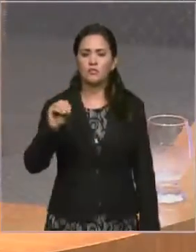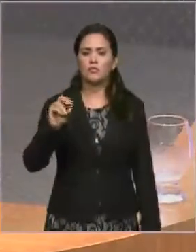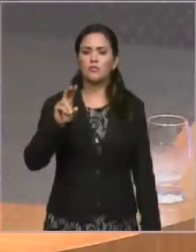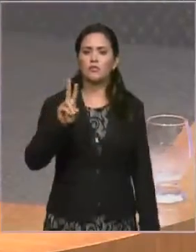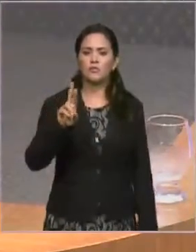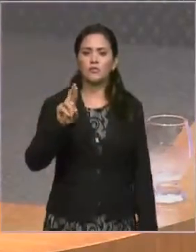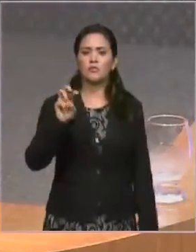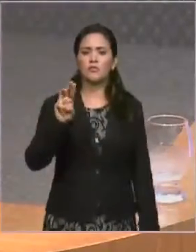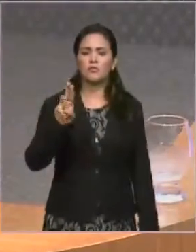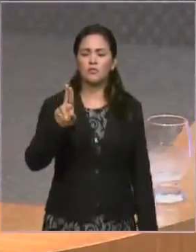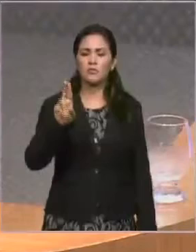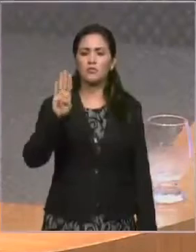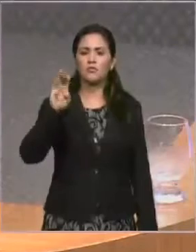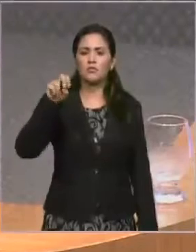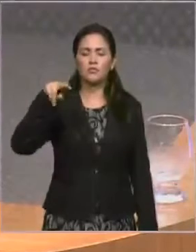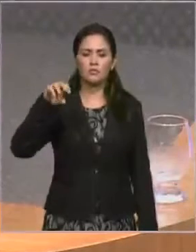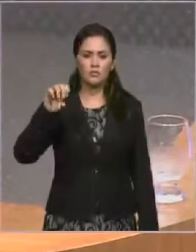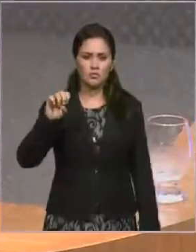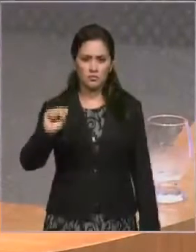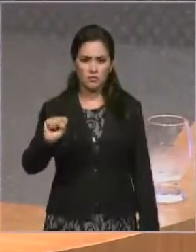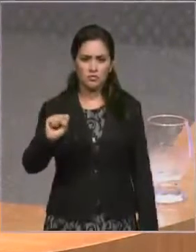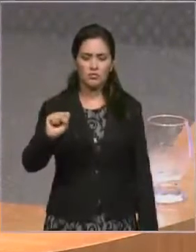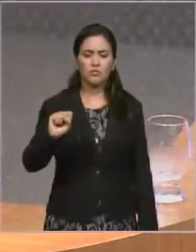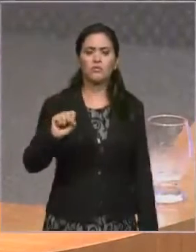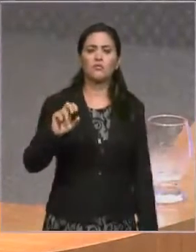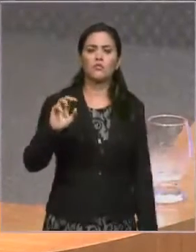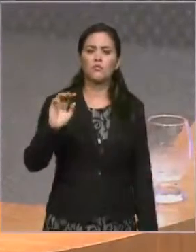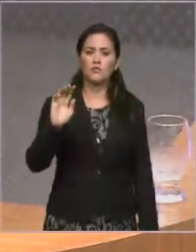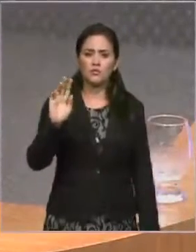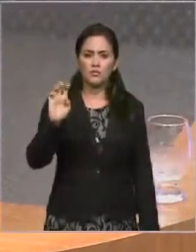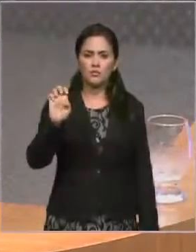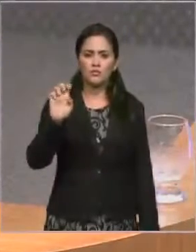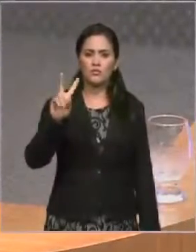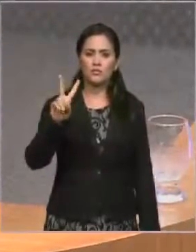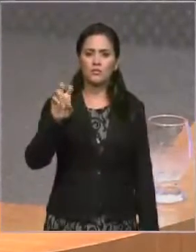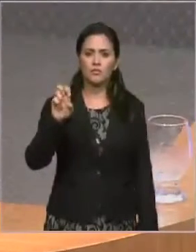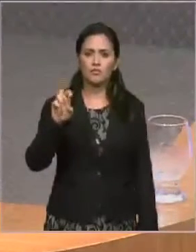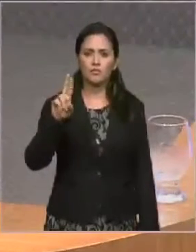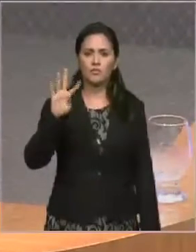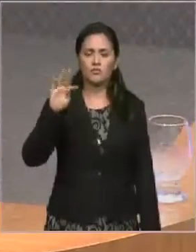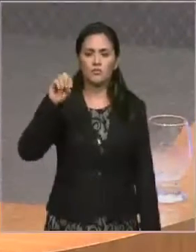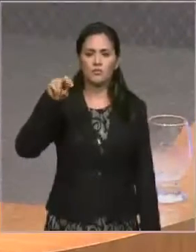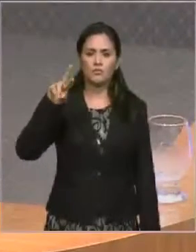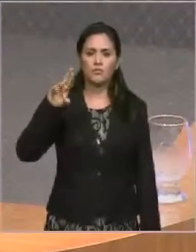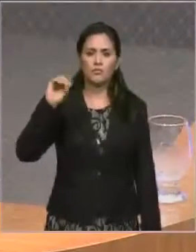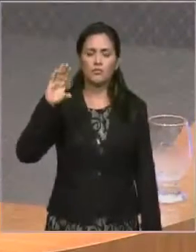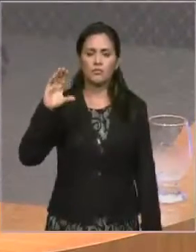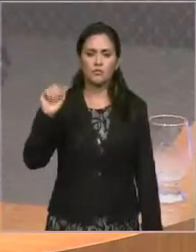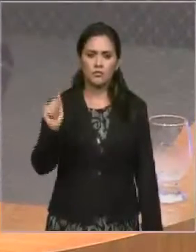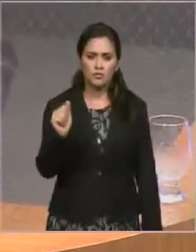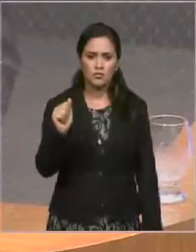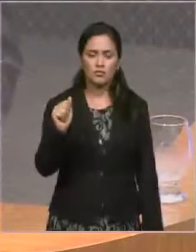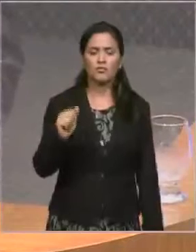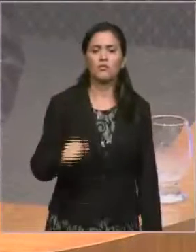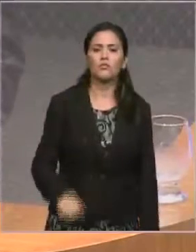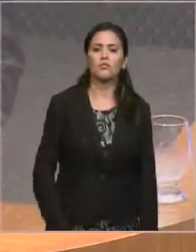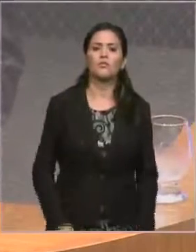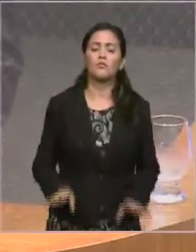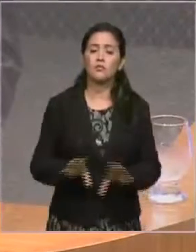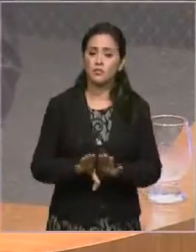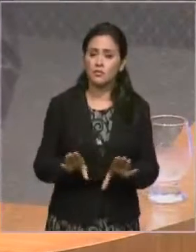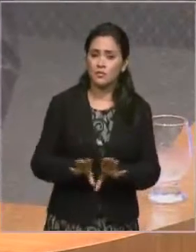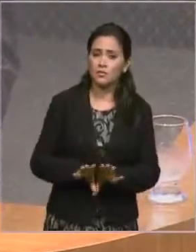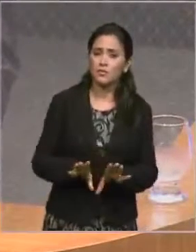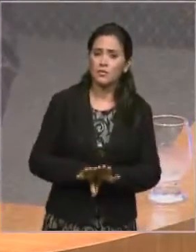Piauí, o deputado Silas Freire, que também foi um entusiasta, que inclusive é presidente da frente da duplicação das